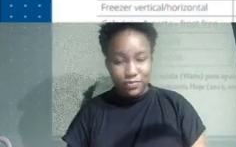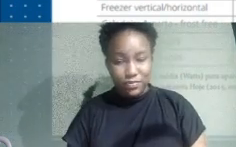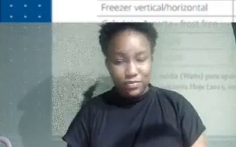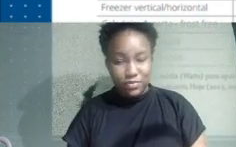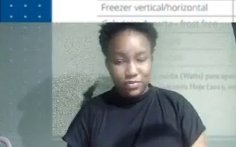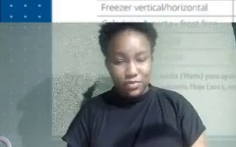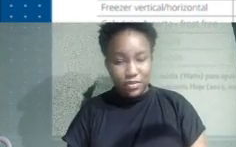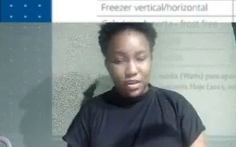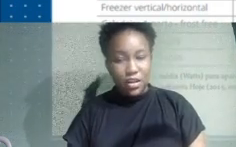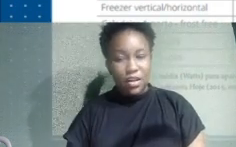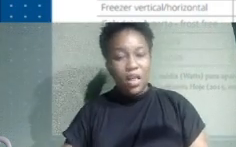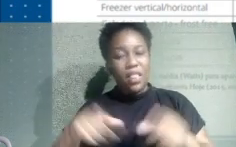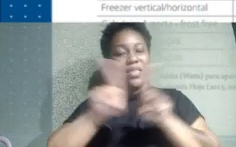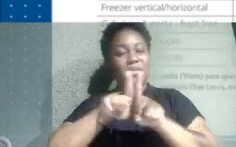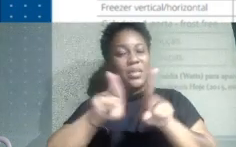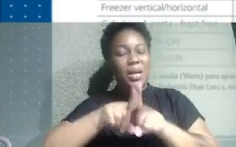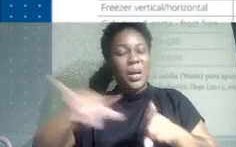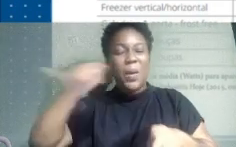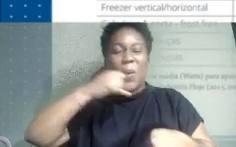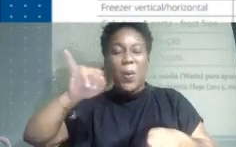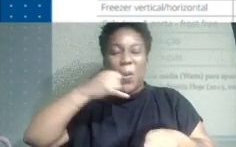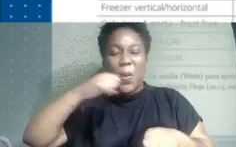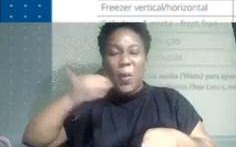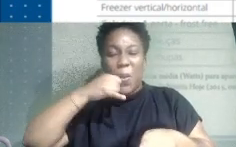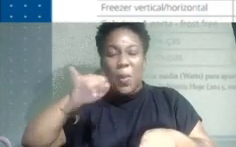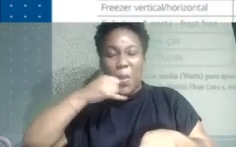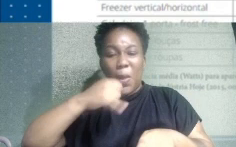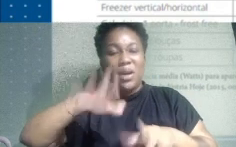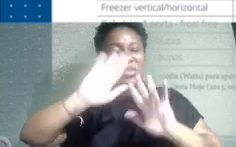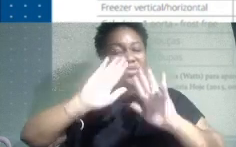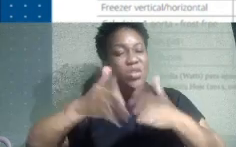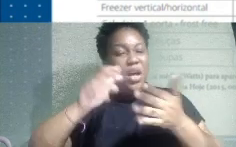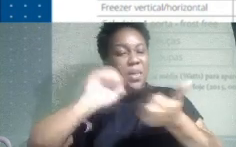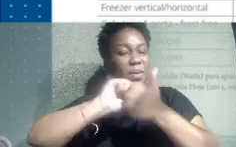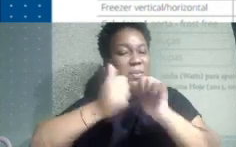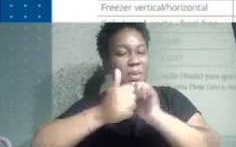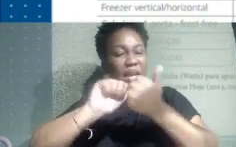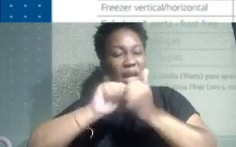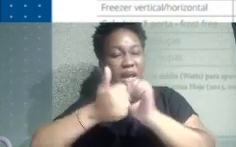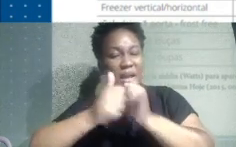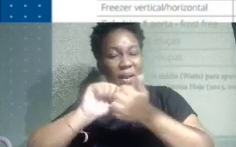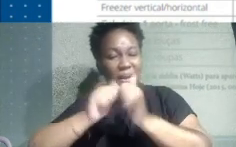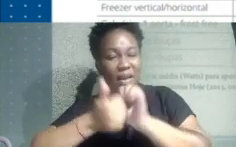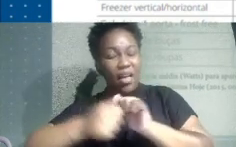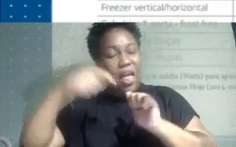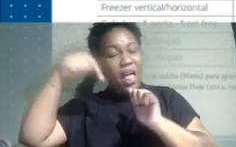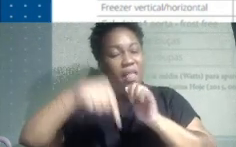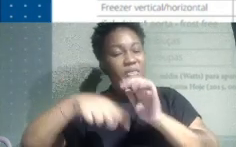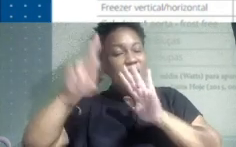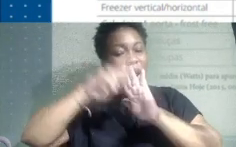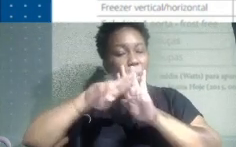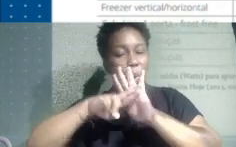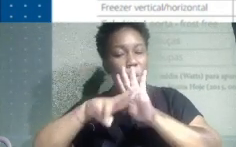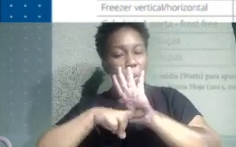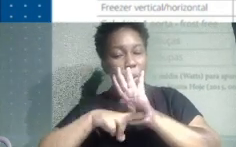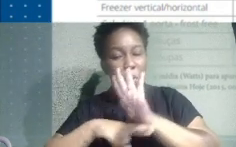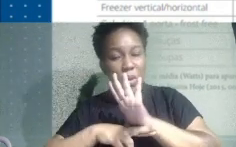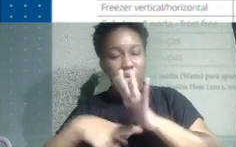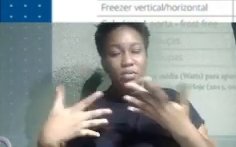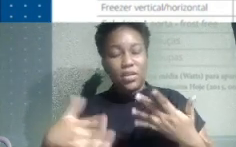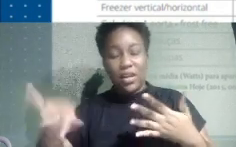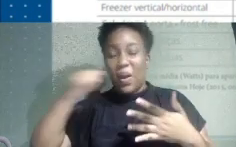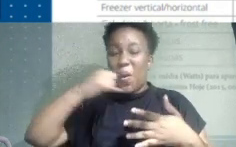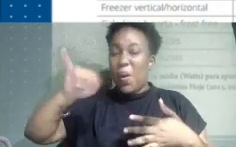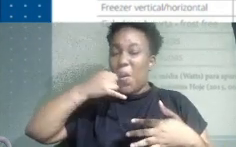potência média, né? Na verdade, isso aqui não foi adaptado da norma, mas a gente precisa analisar muitas vezes a potência média do nosso aparelho